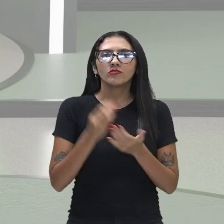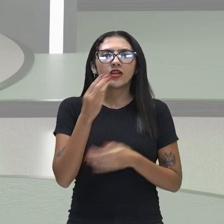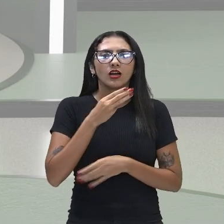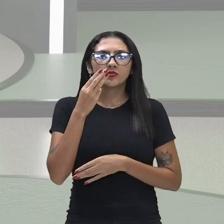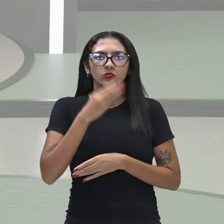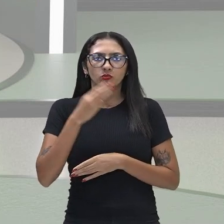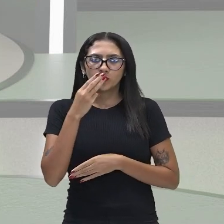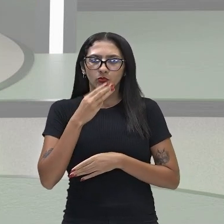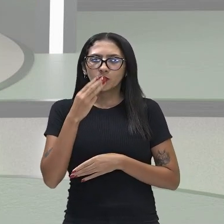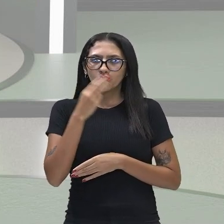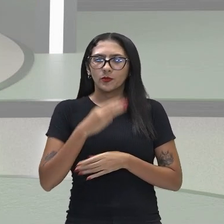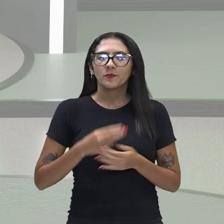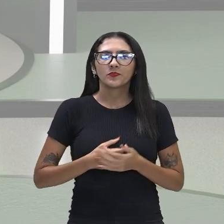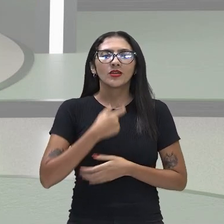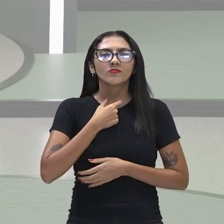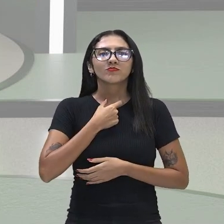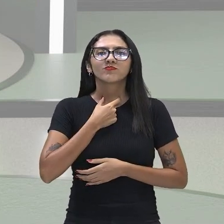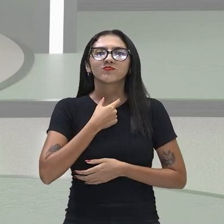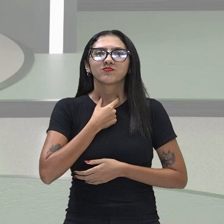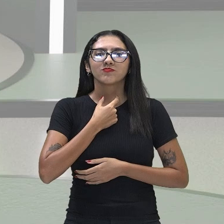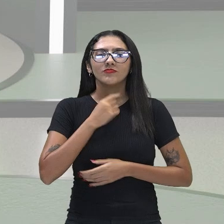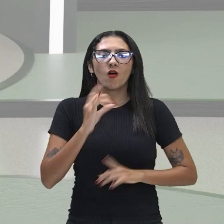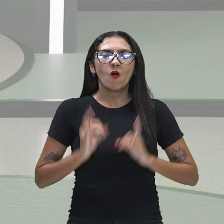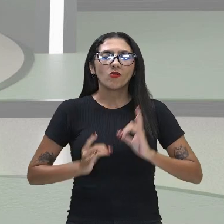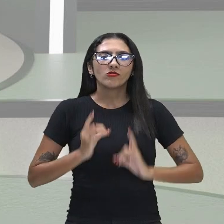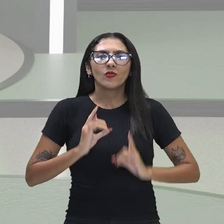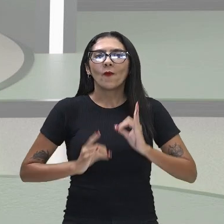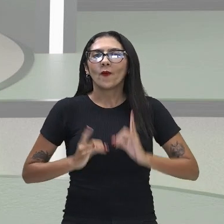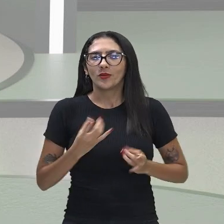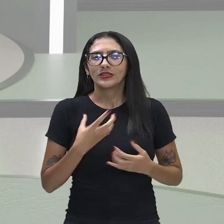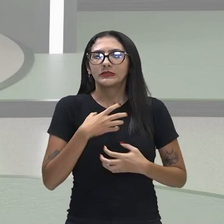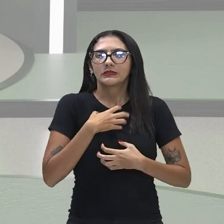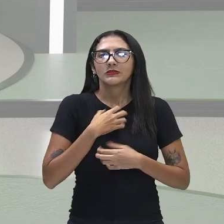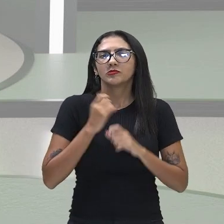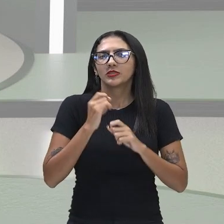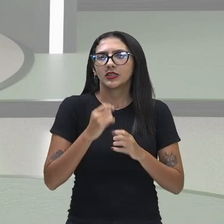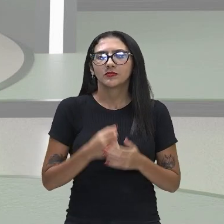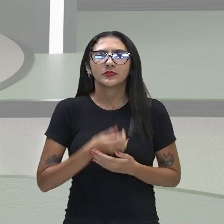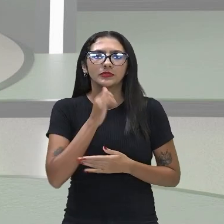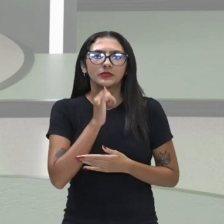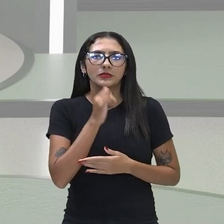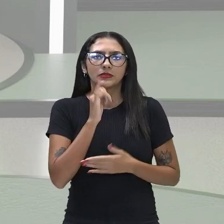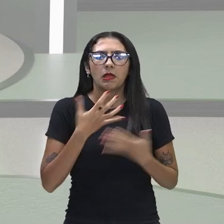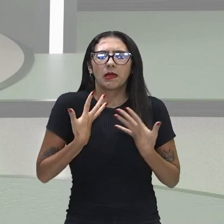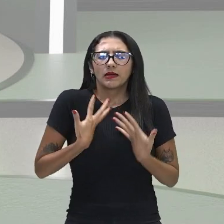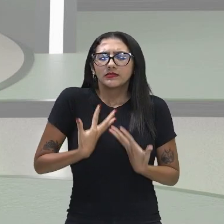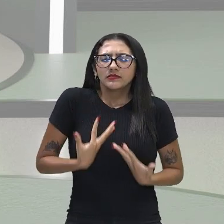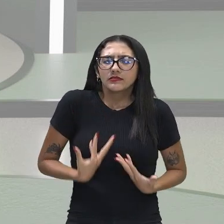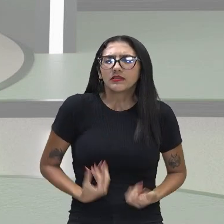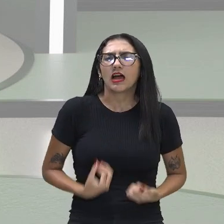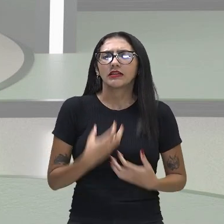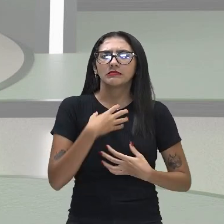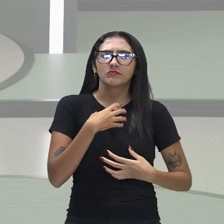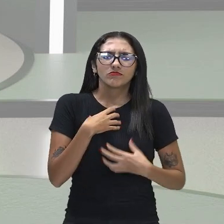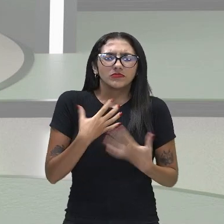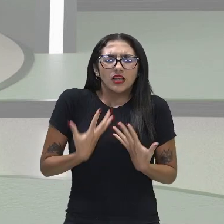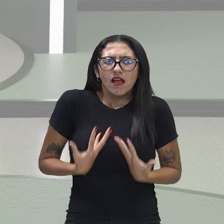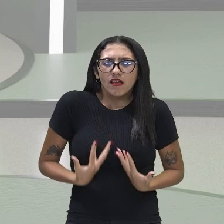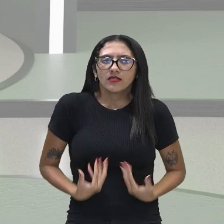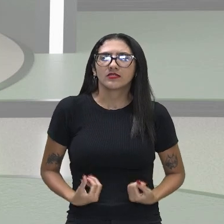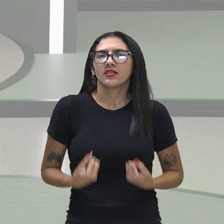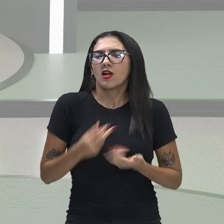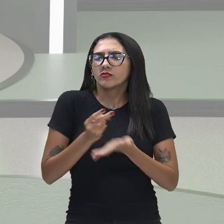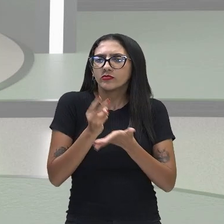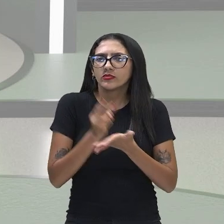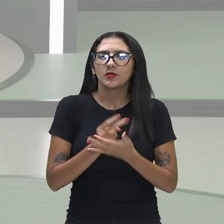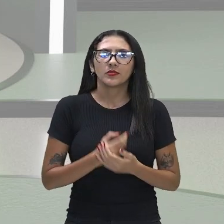hormônios tireoidianos, levando a sintomas como fadiga, que é a mesma coisa que cansaço, um cansaço em excesso, e